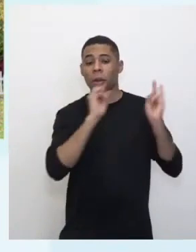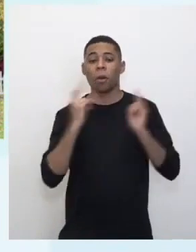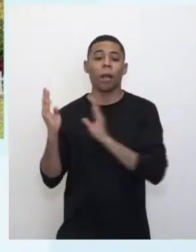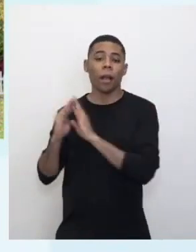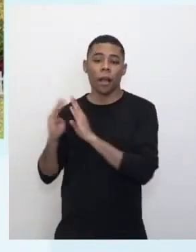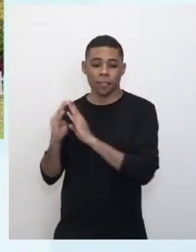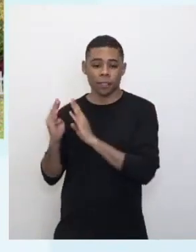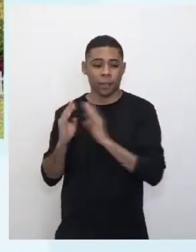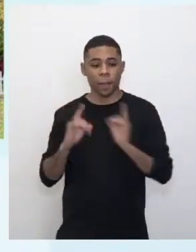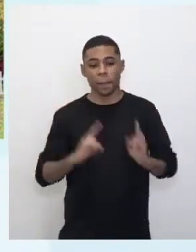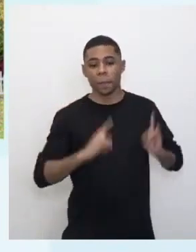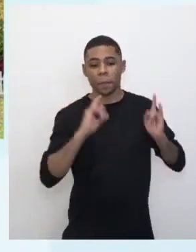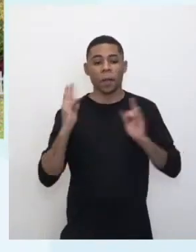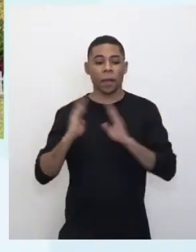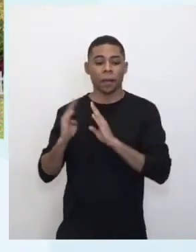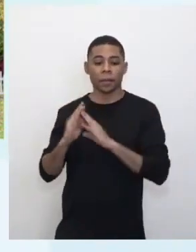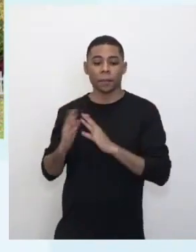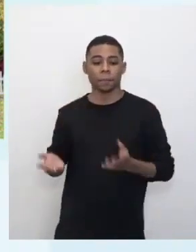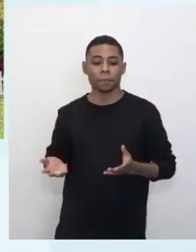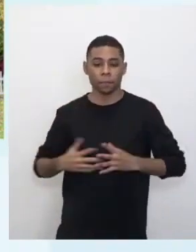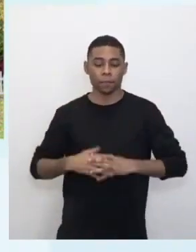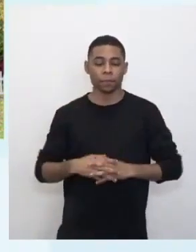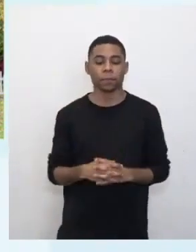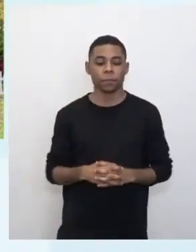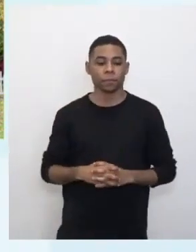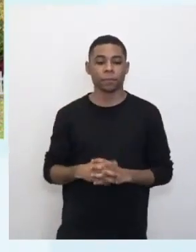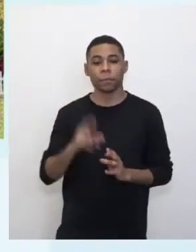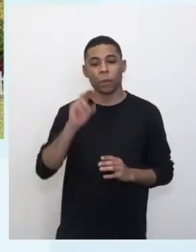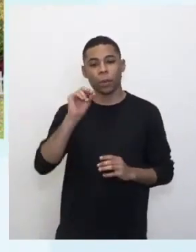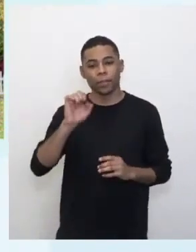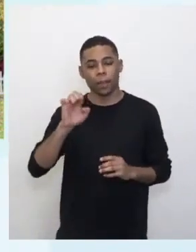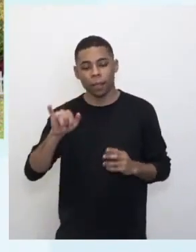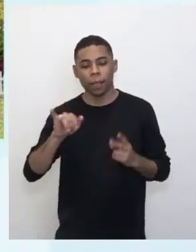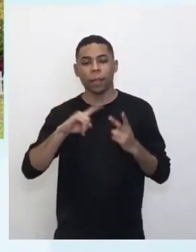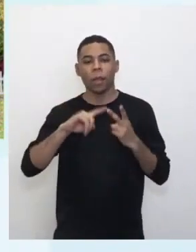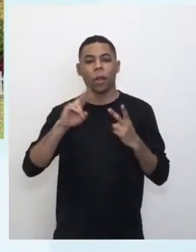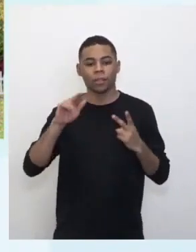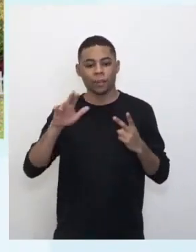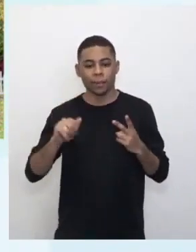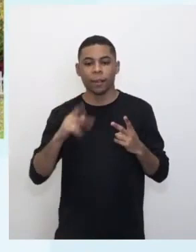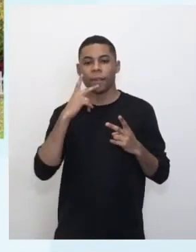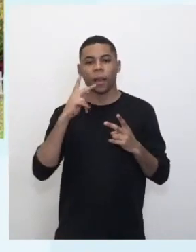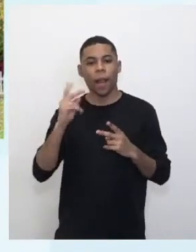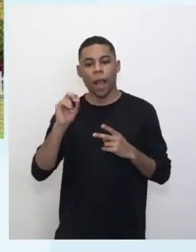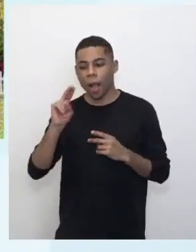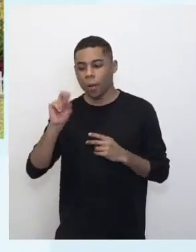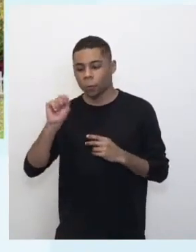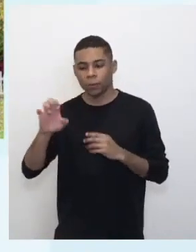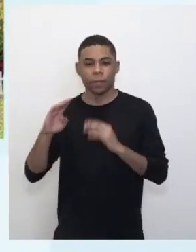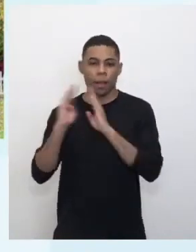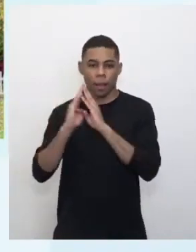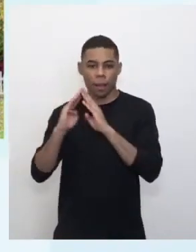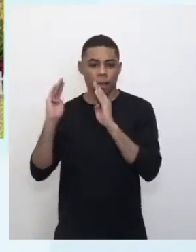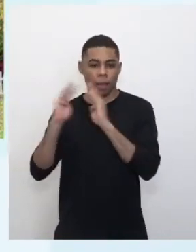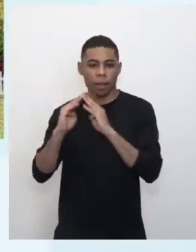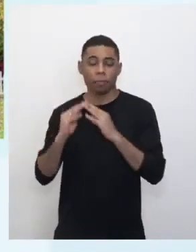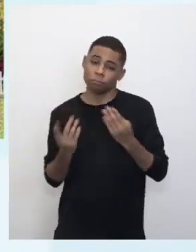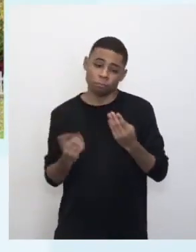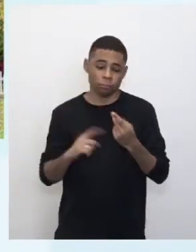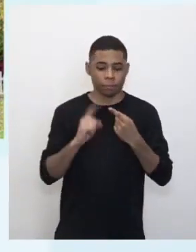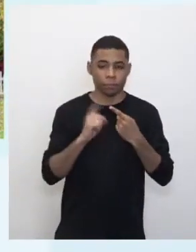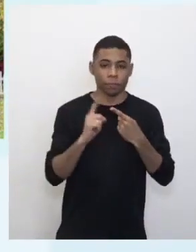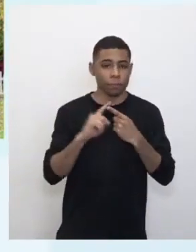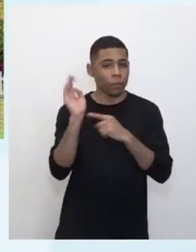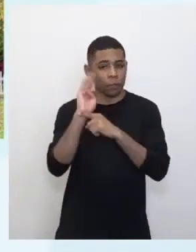house. José Newton, Roseli, Rosana, todo mundo respondendo house aí, João. House. Ok, house, car, and then we